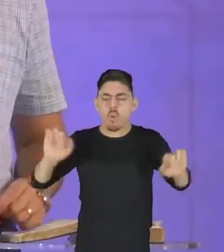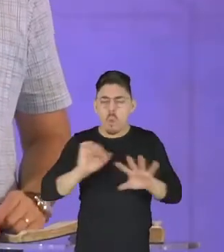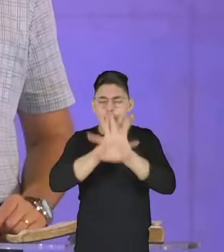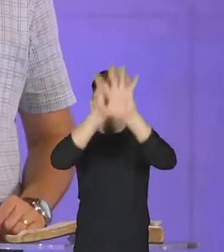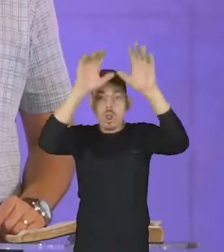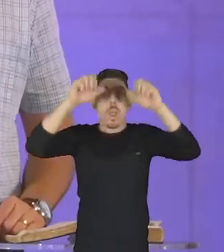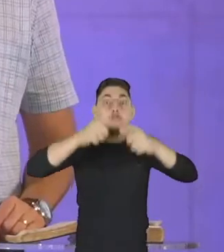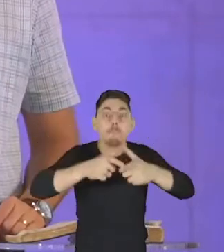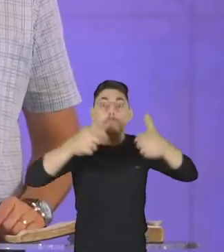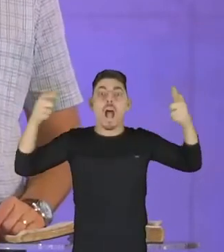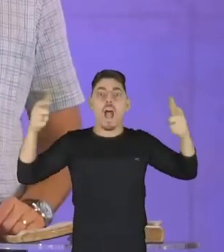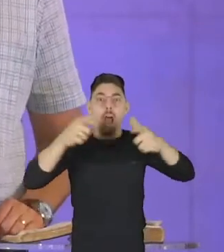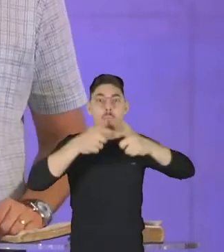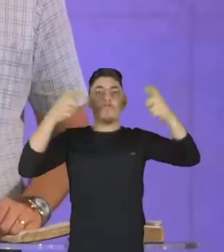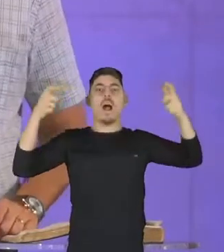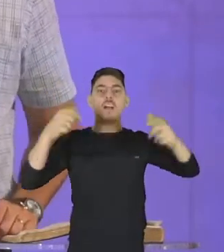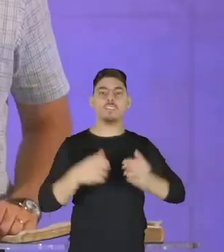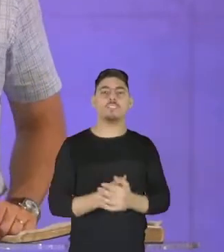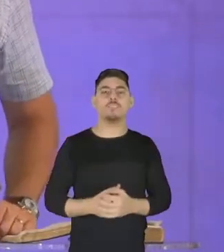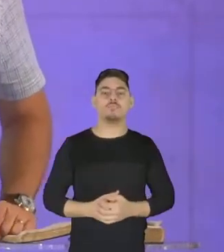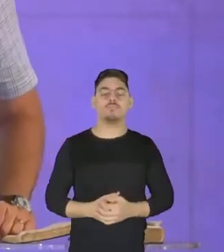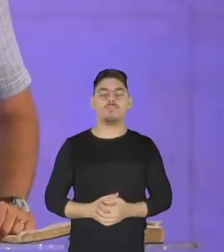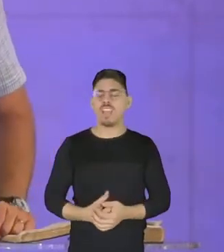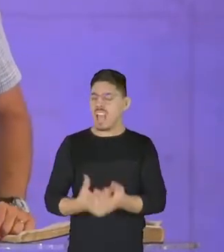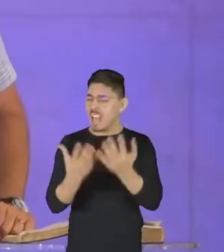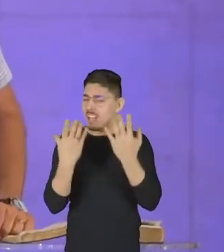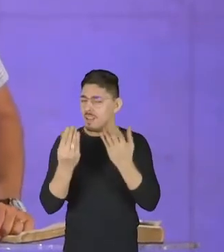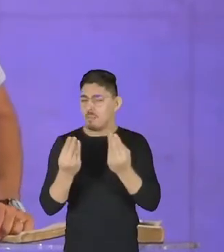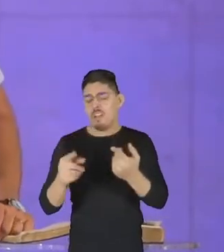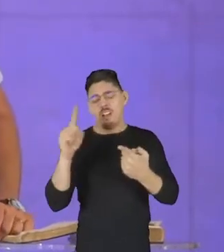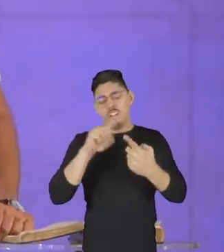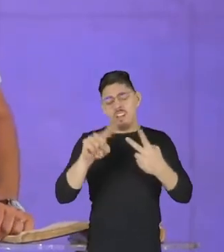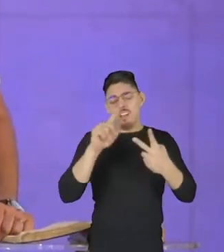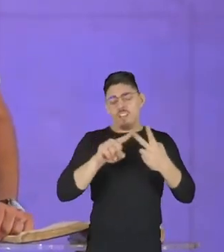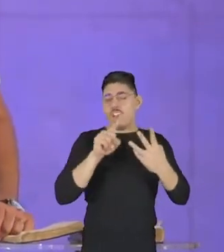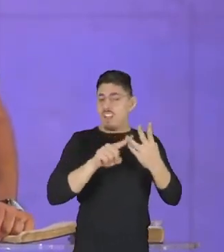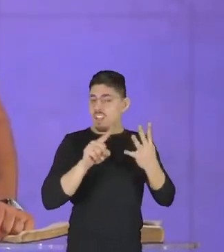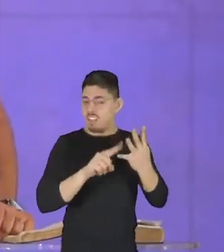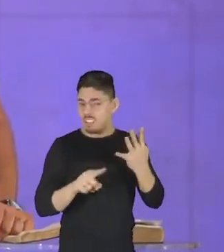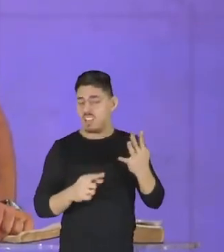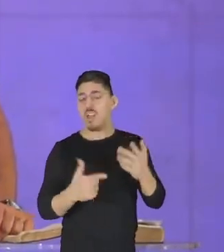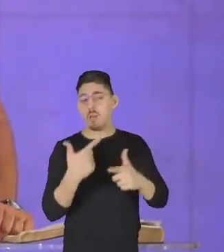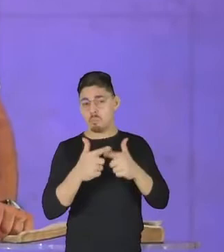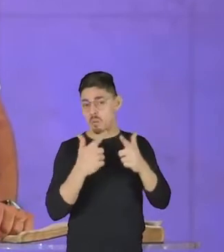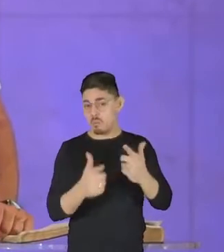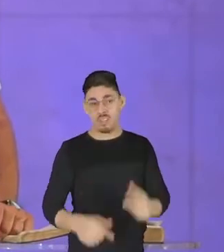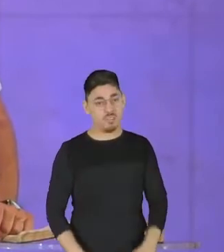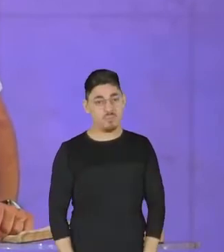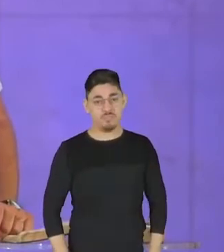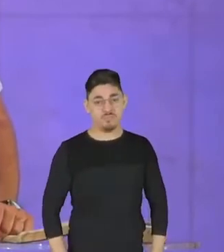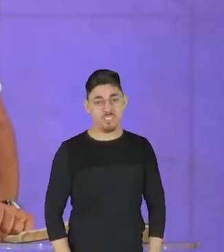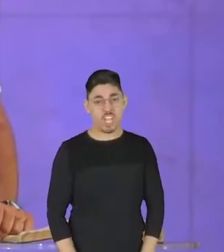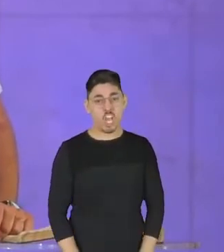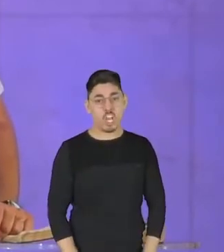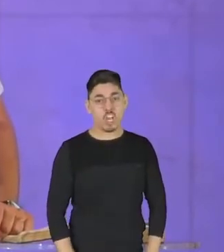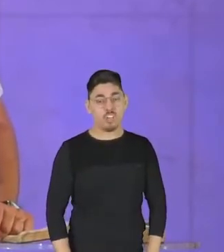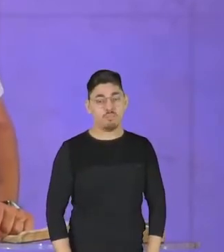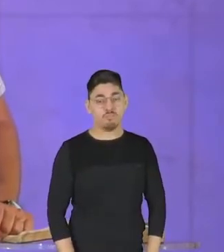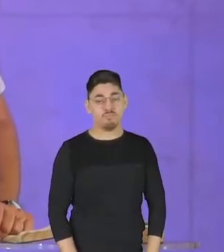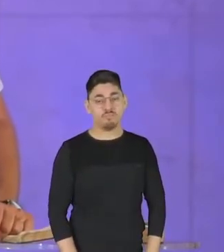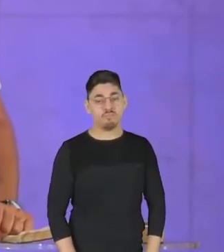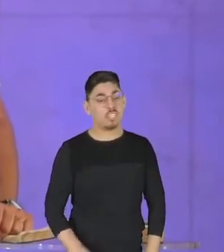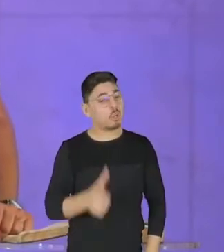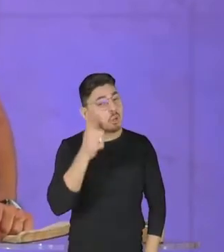maior. Quantas questões mal resolvidas não estão te fazendo ficar